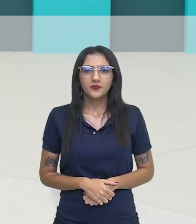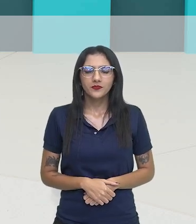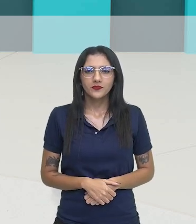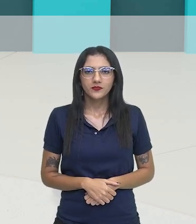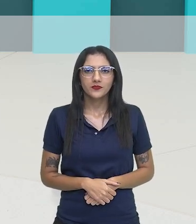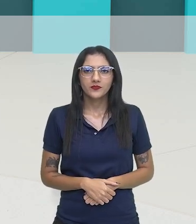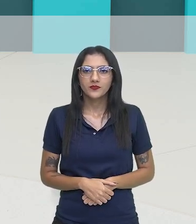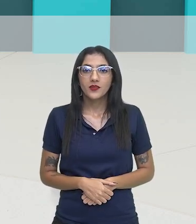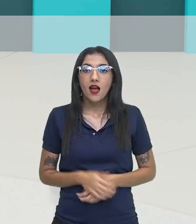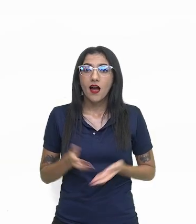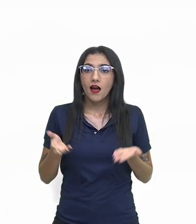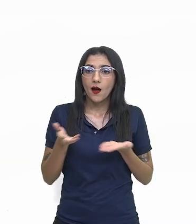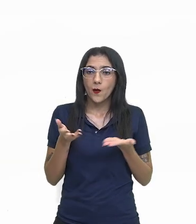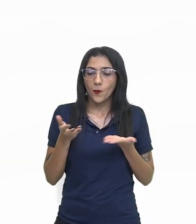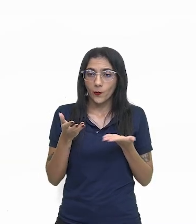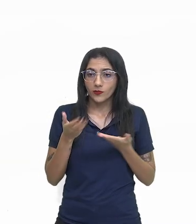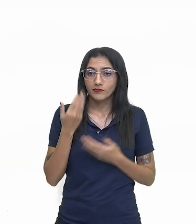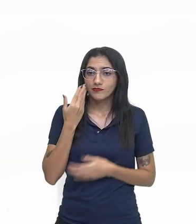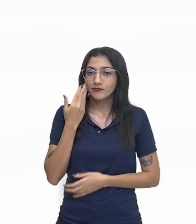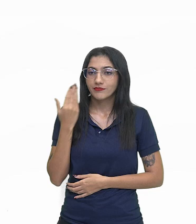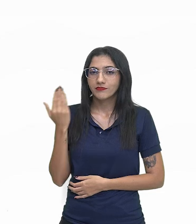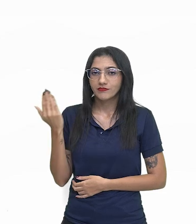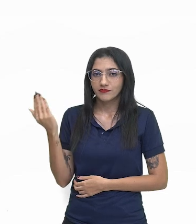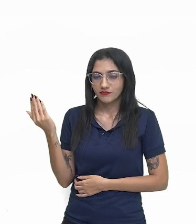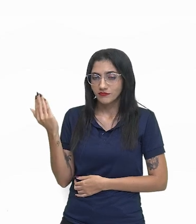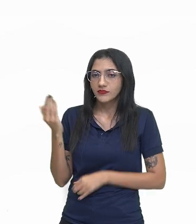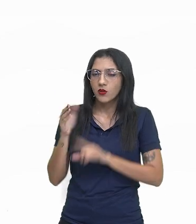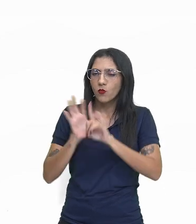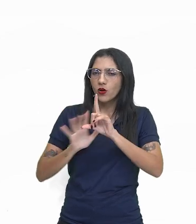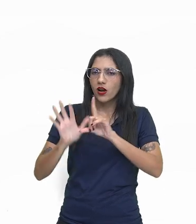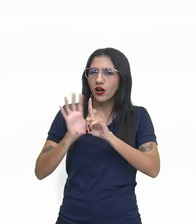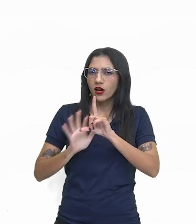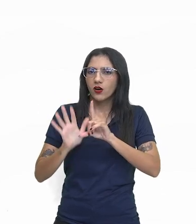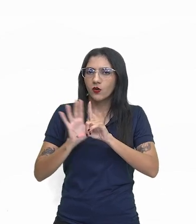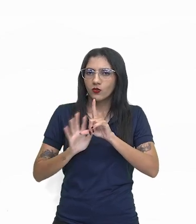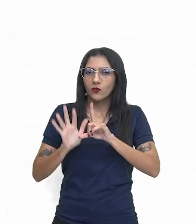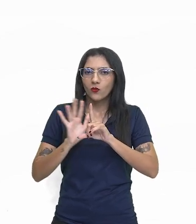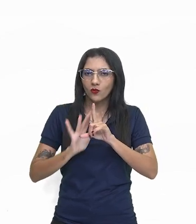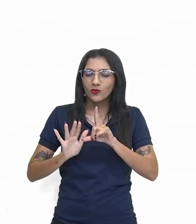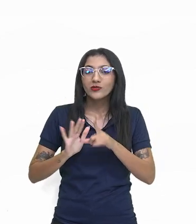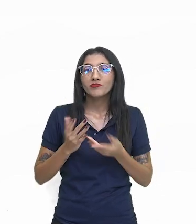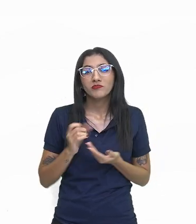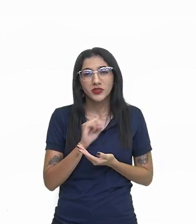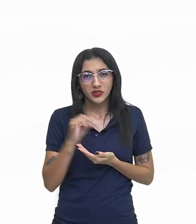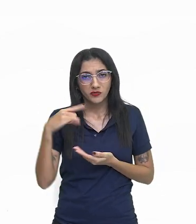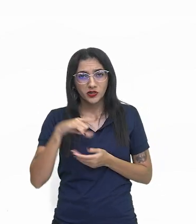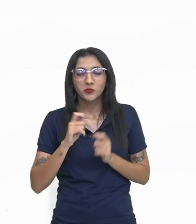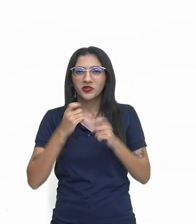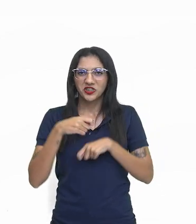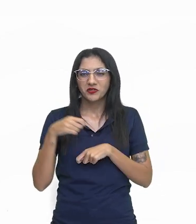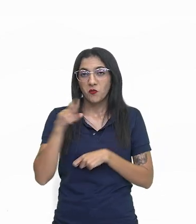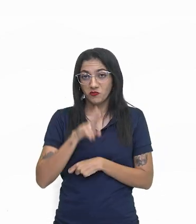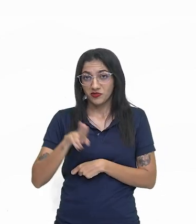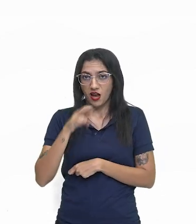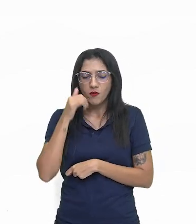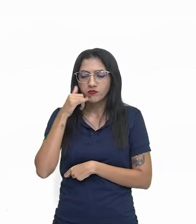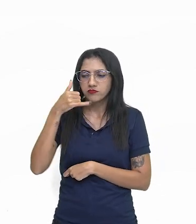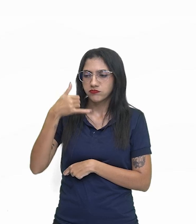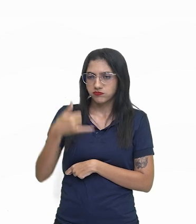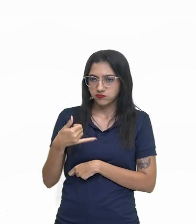para vocês um QR Code, onde vocês, se tiverem aí acesso à internet, vocês